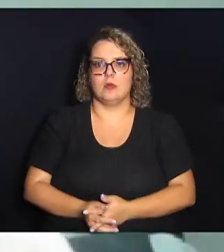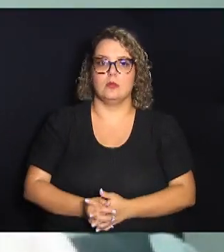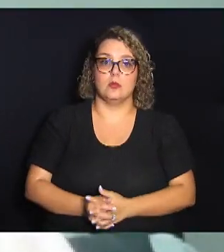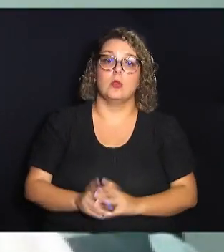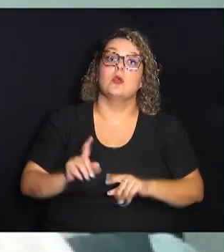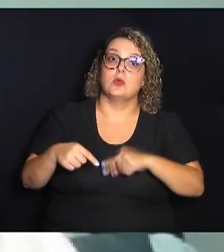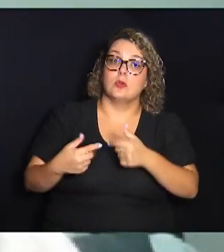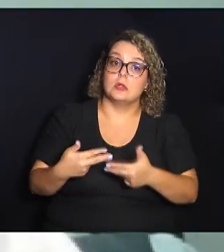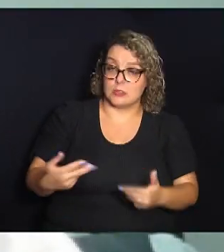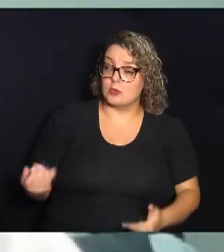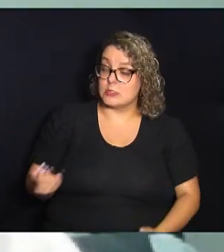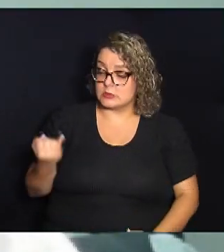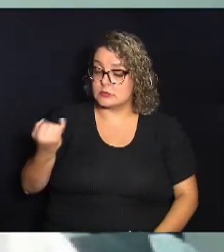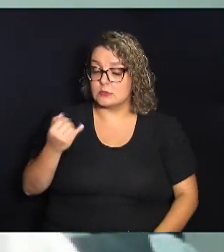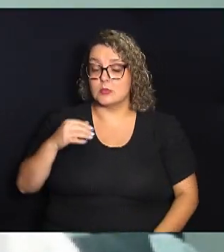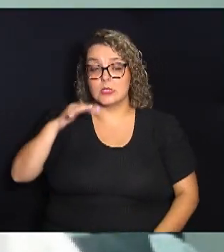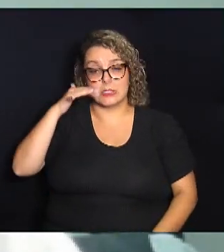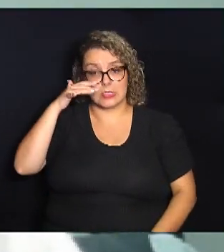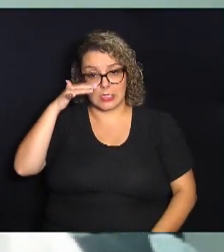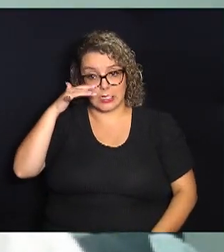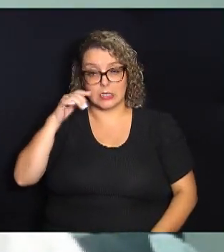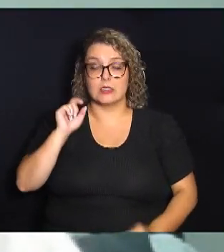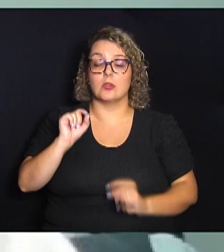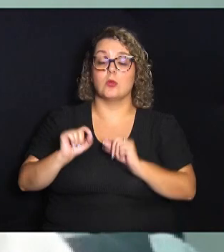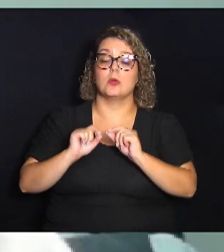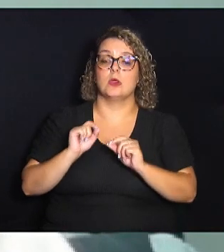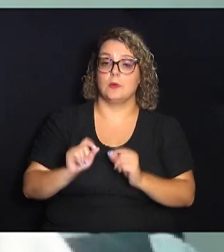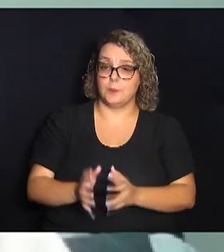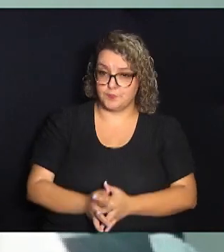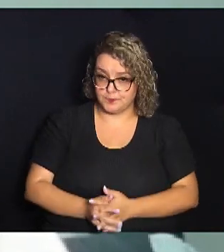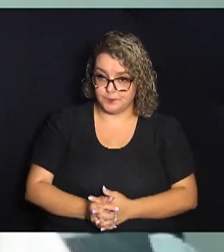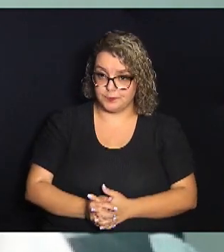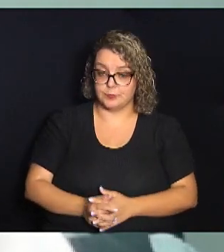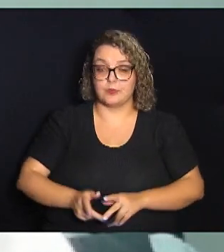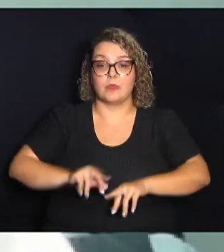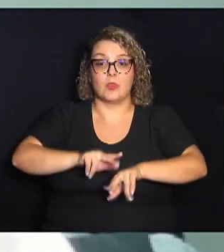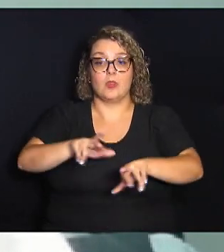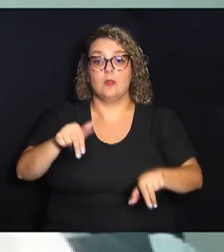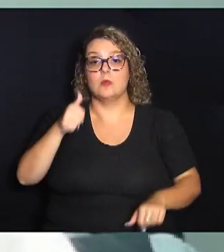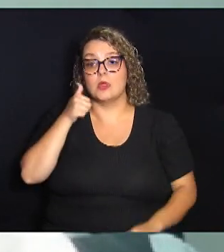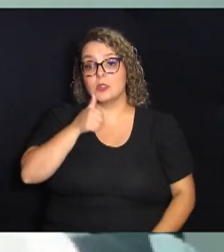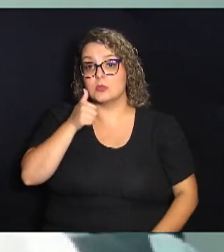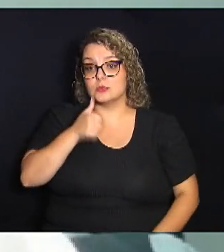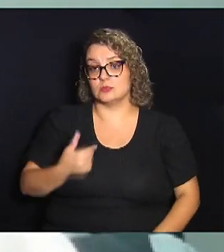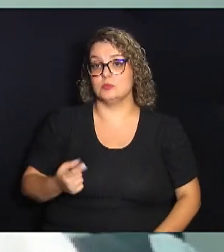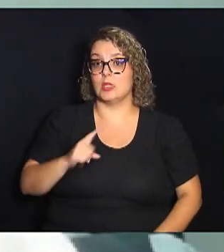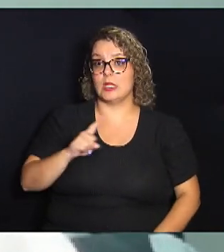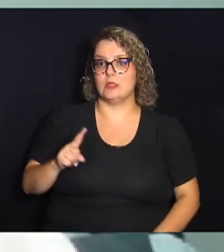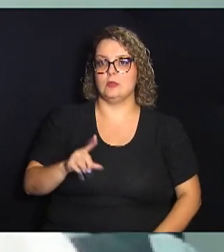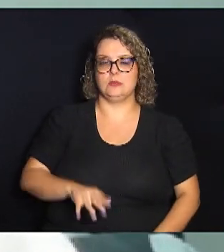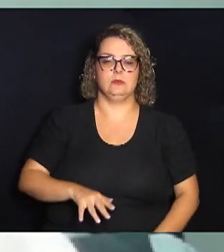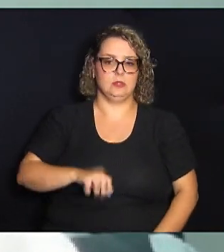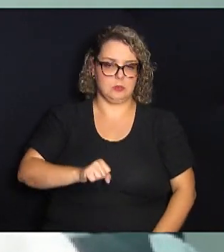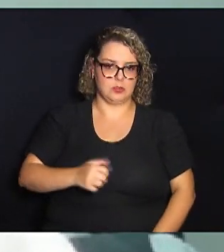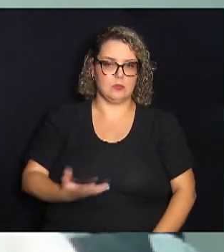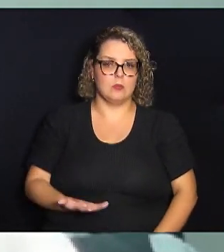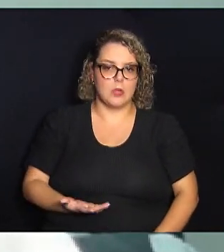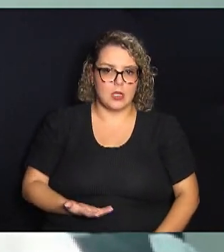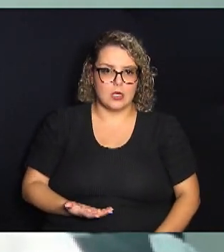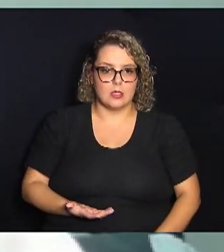coisa importante, Ana, é o seguinte, muitas mulheres, às vezes, elas não estão na menopausa